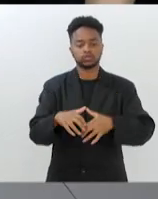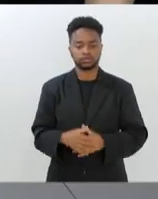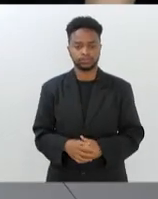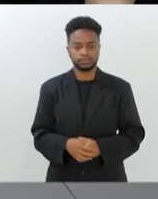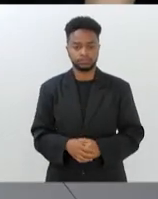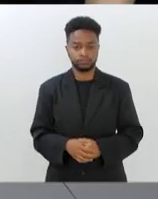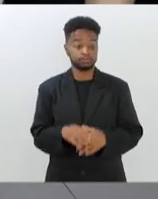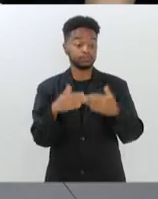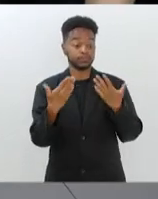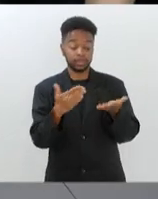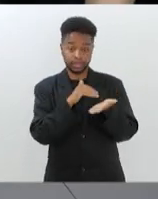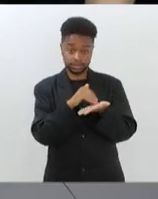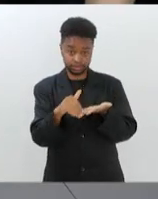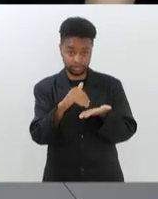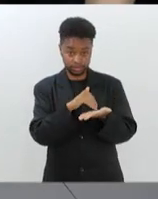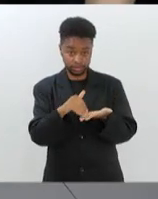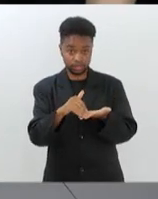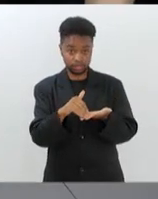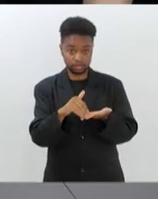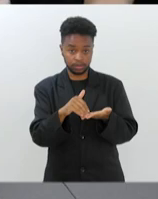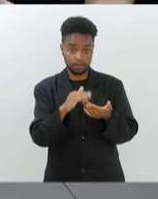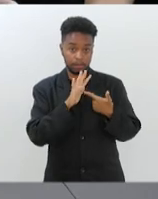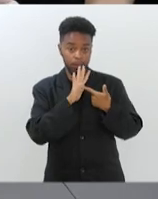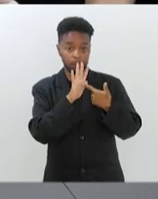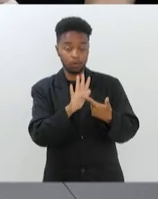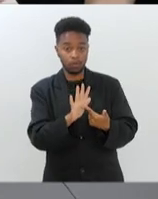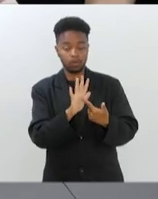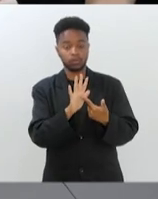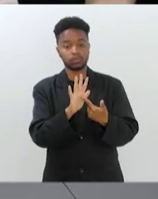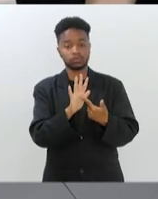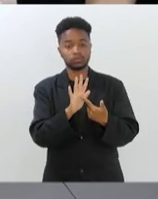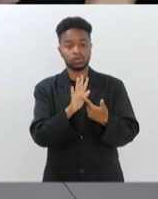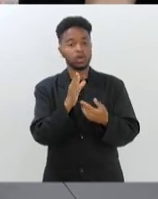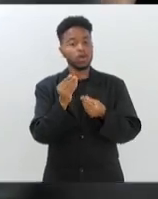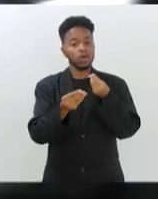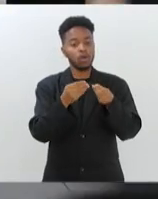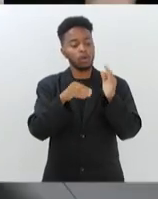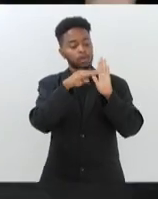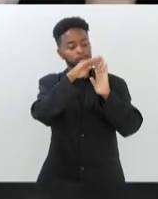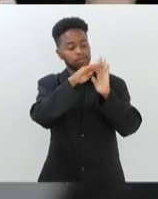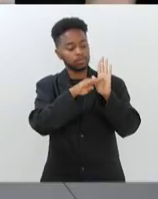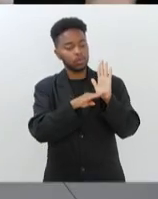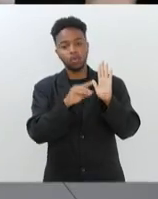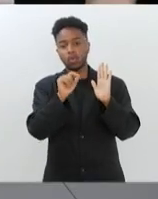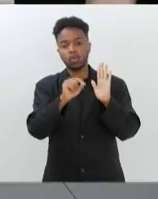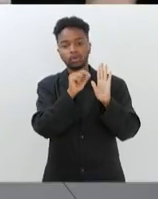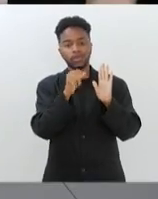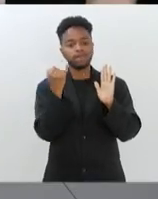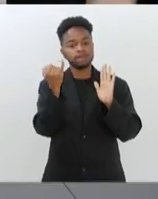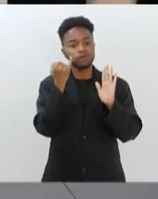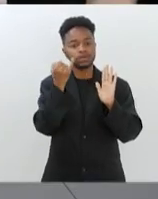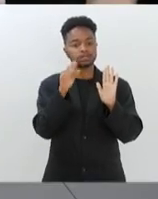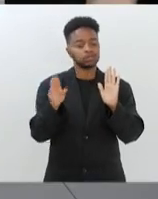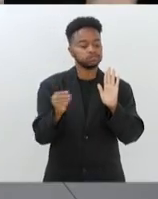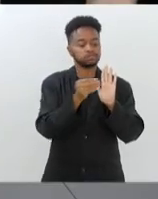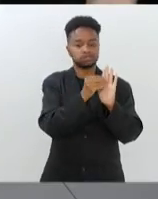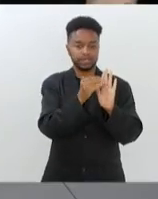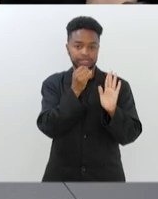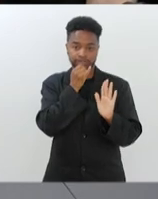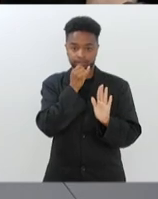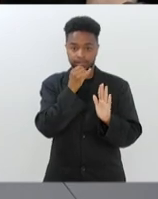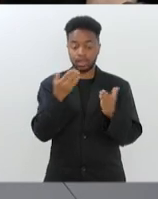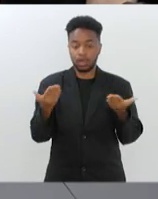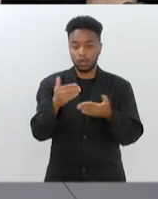secretaria ela apresenta minimamente um um briefing com algumas informações pertinentes àquela ação por exemplo